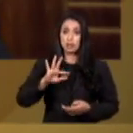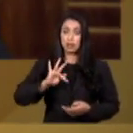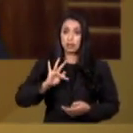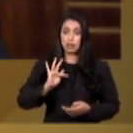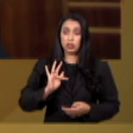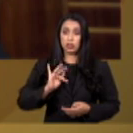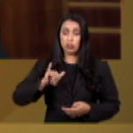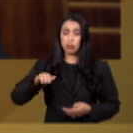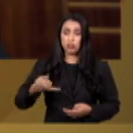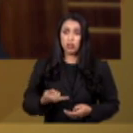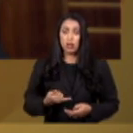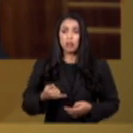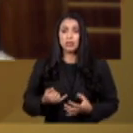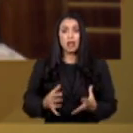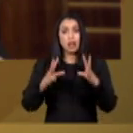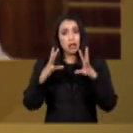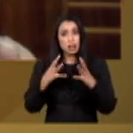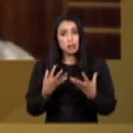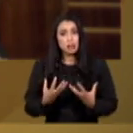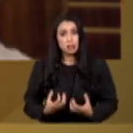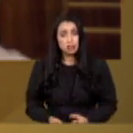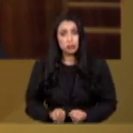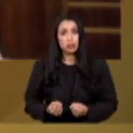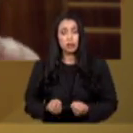concedeu a ordem para